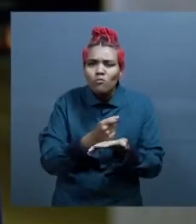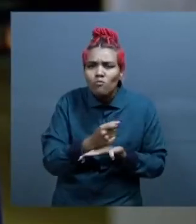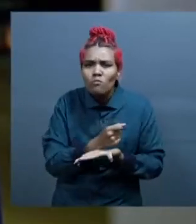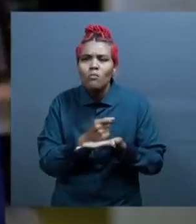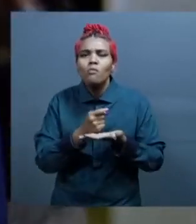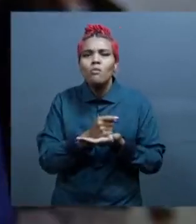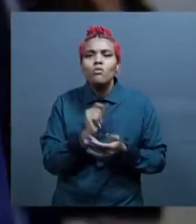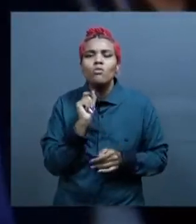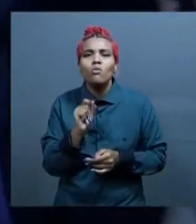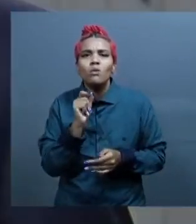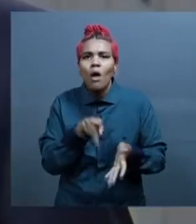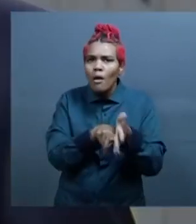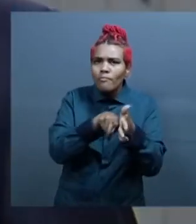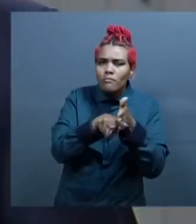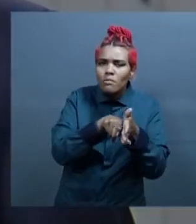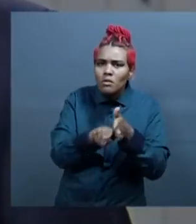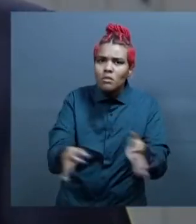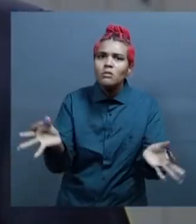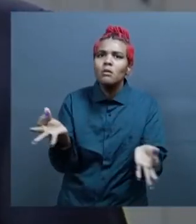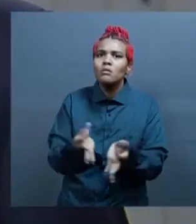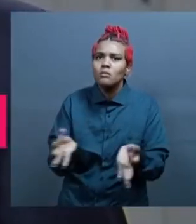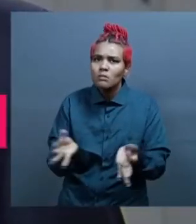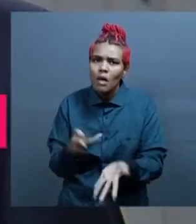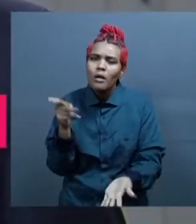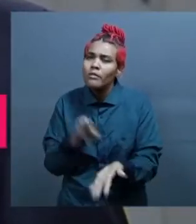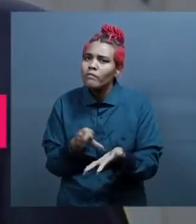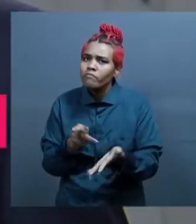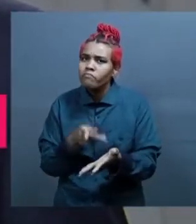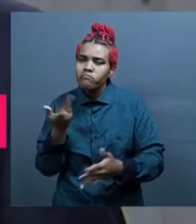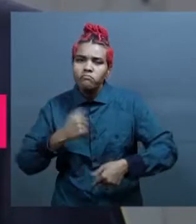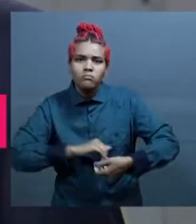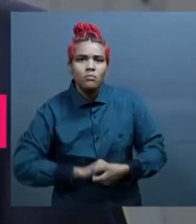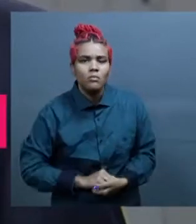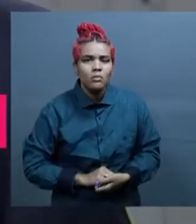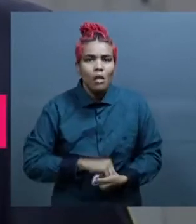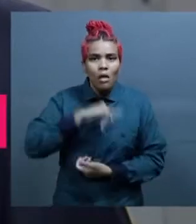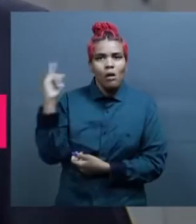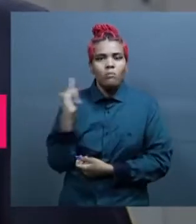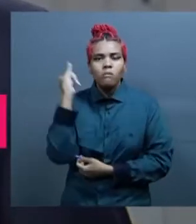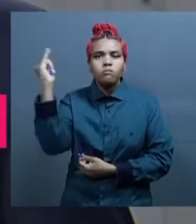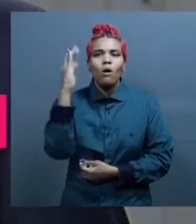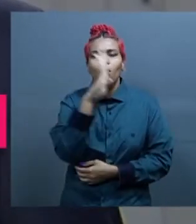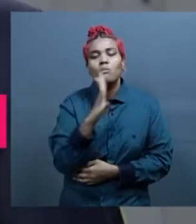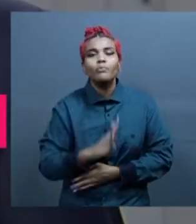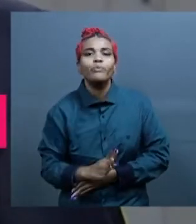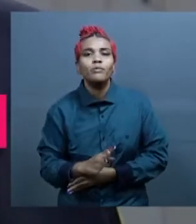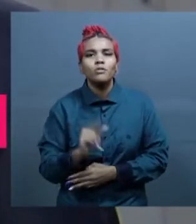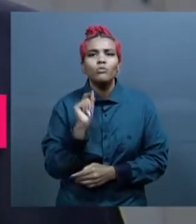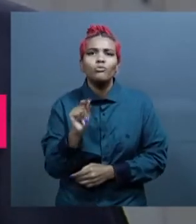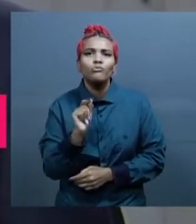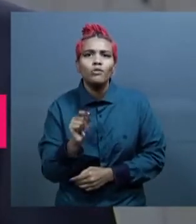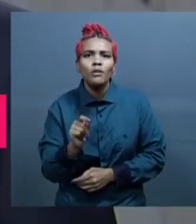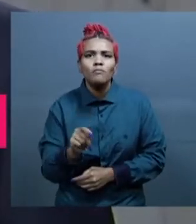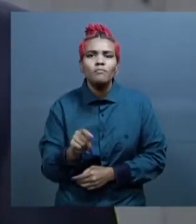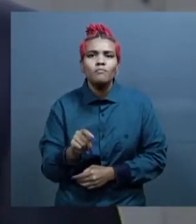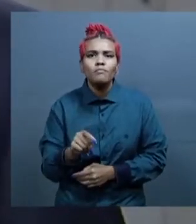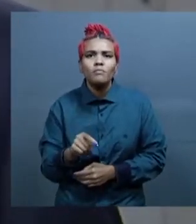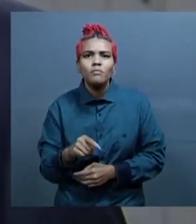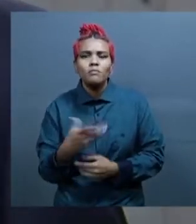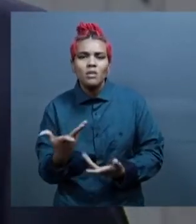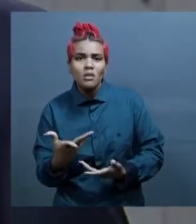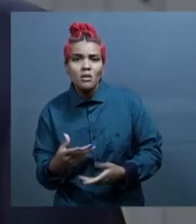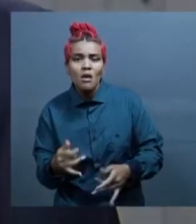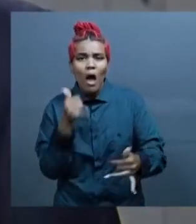em cima de dados concretos é muito preocupante no brasil a gente tenha um governo onde a fake news passou a ser uma realidade